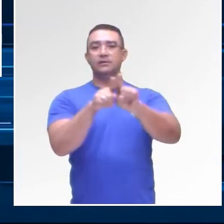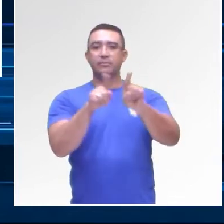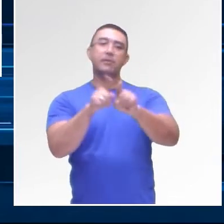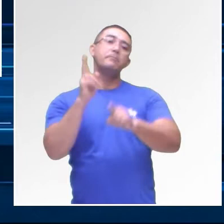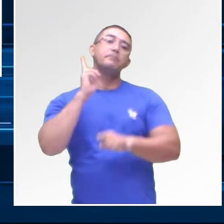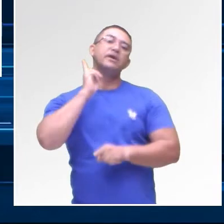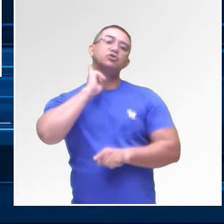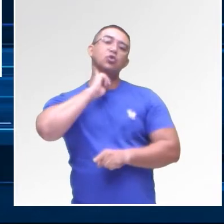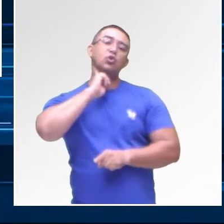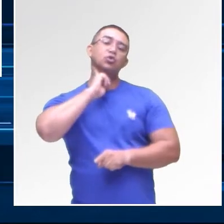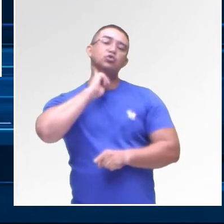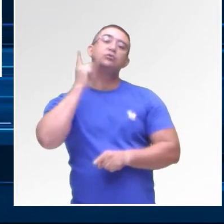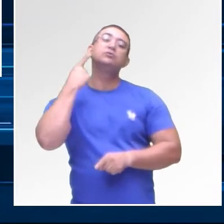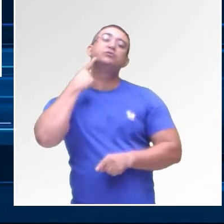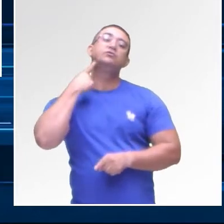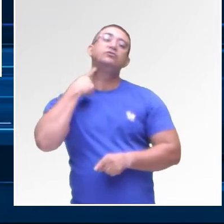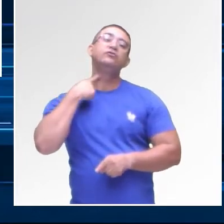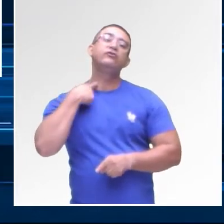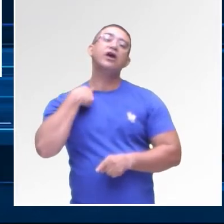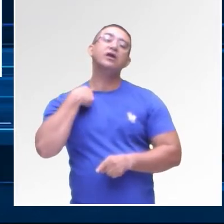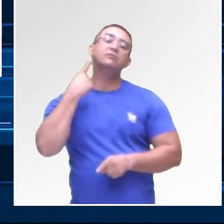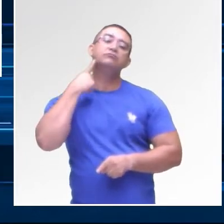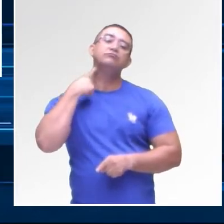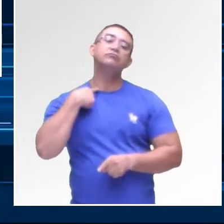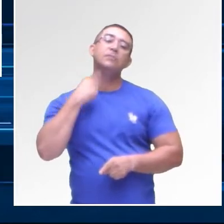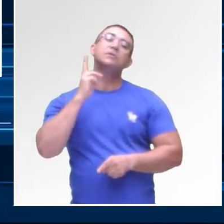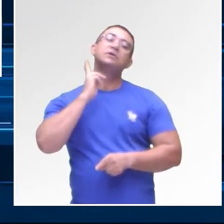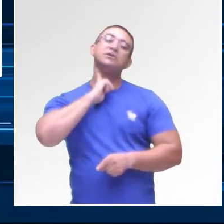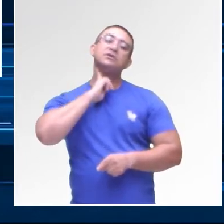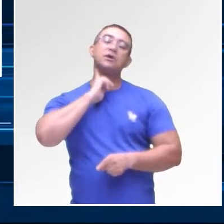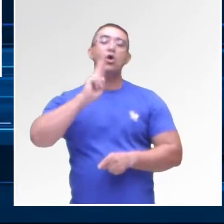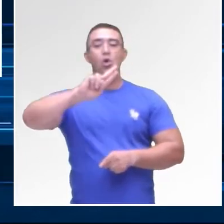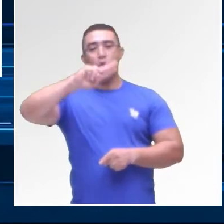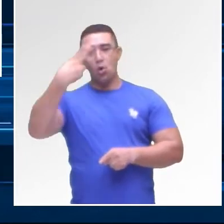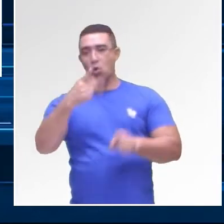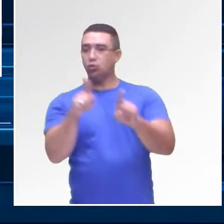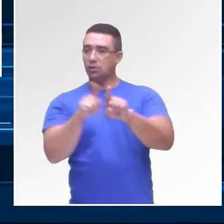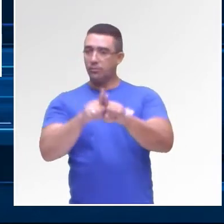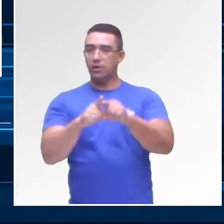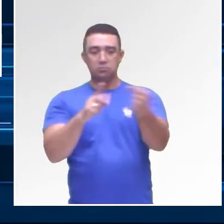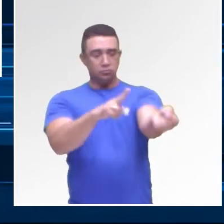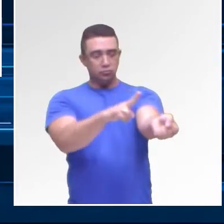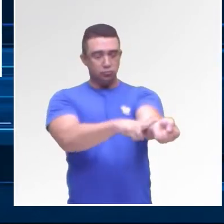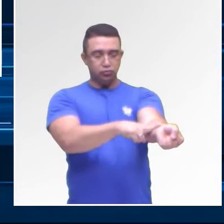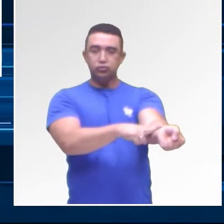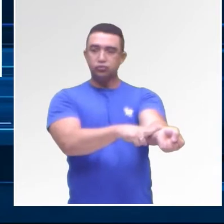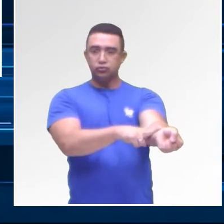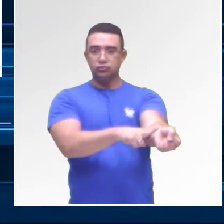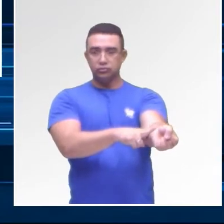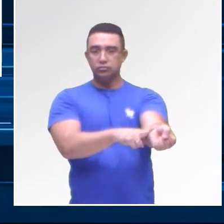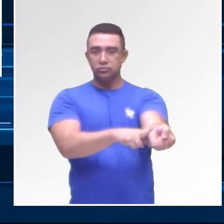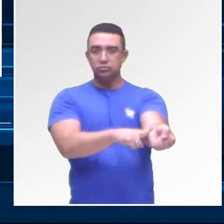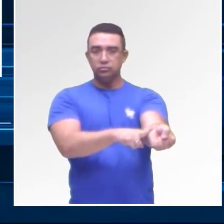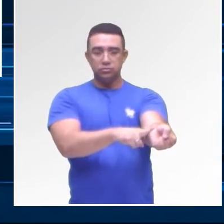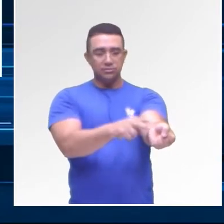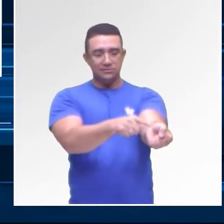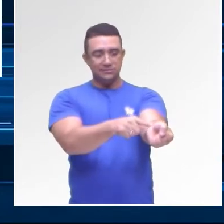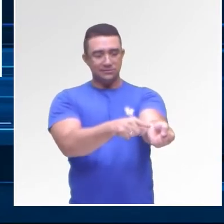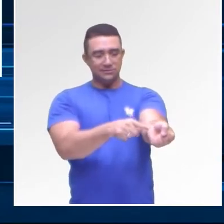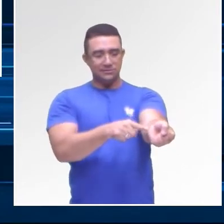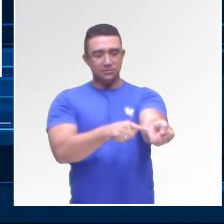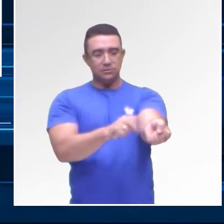a artéria carótida, ou você pode colocar o dedo indicador e médio no punho sobre a artéria